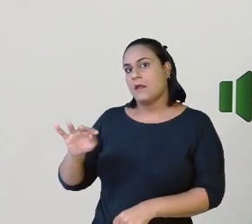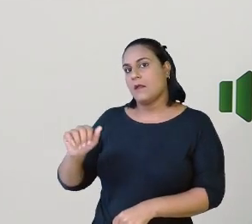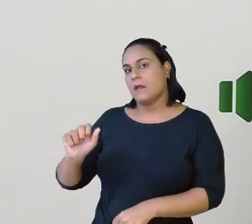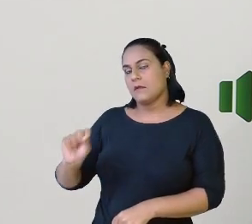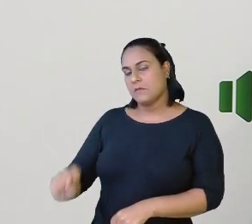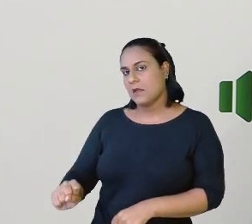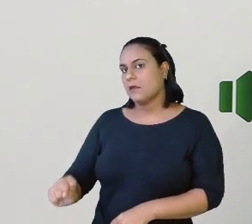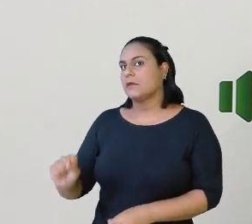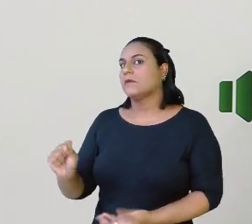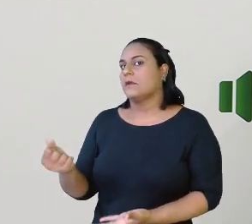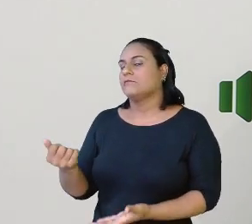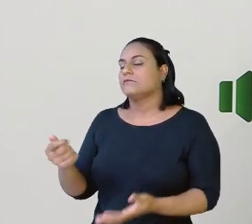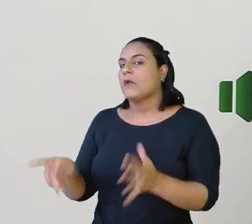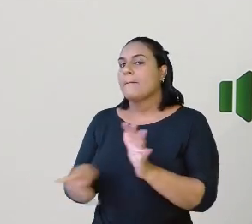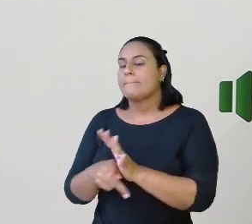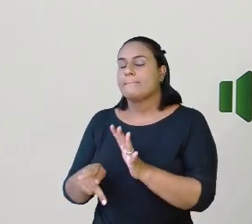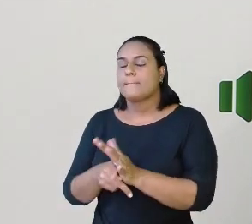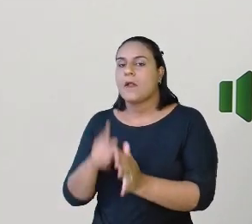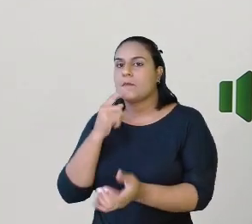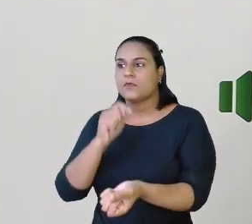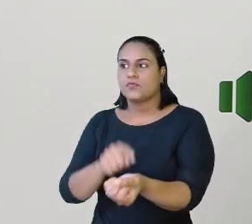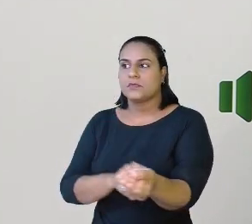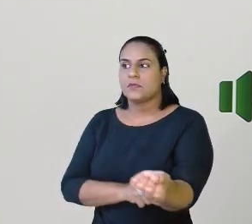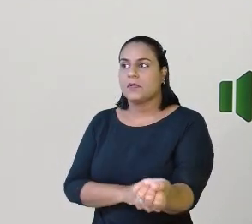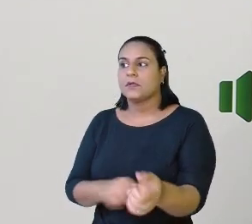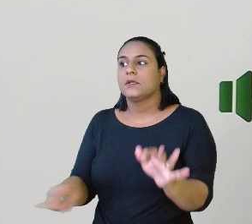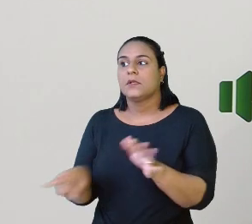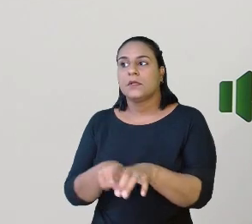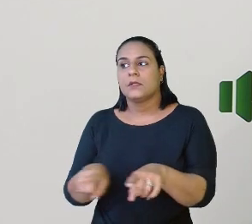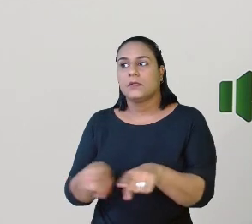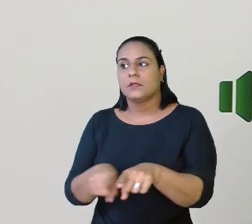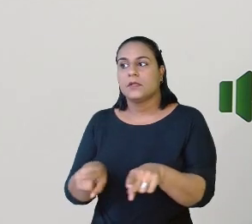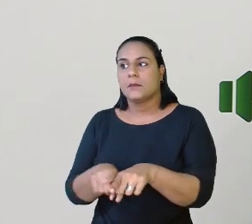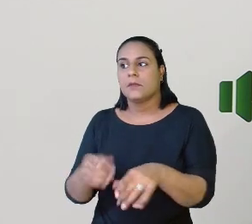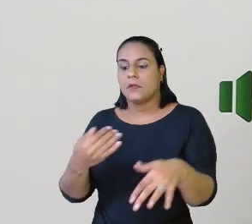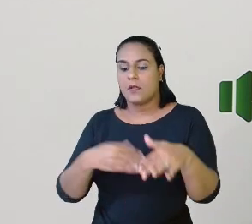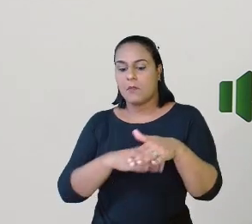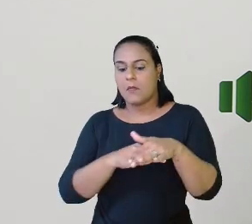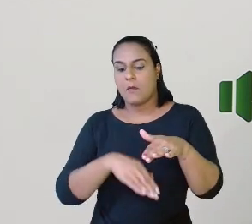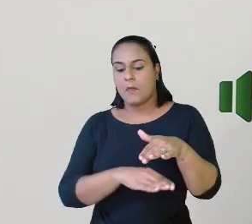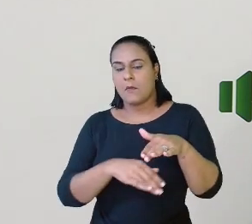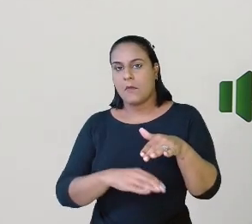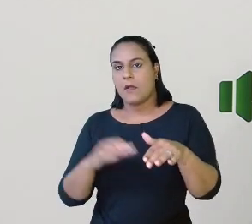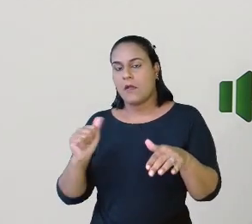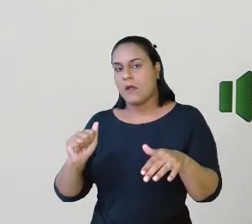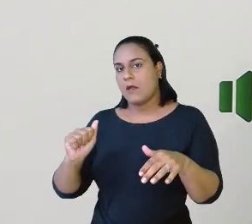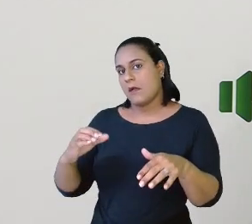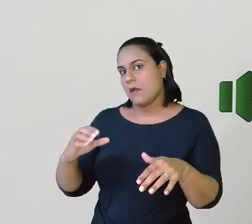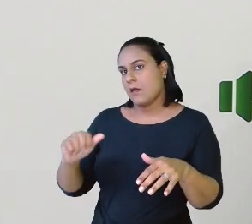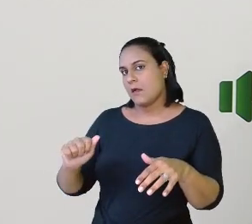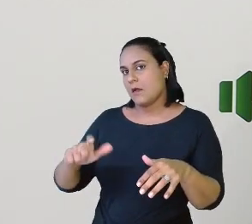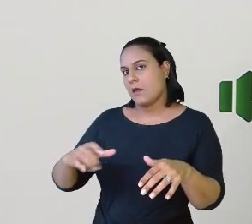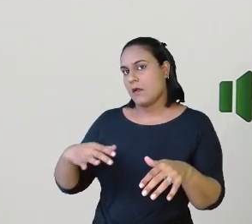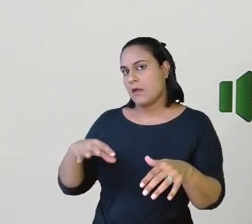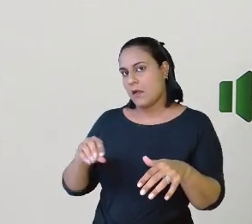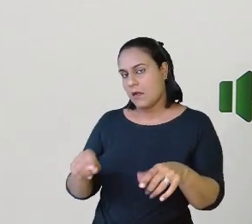nosso sangue também. Além disso, nós temos uma reserva de cálcio e fósforo.